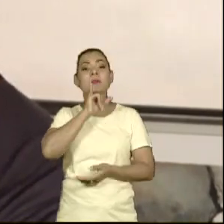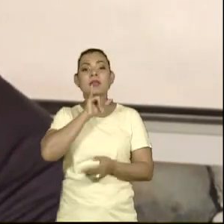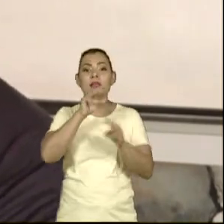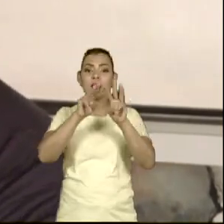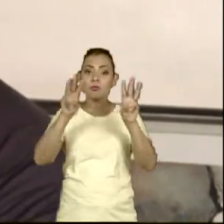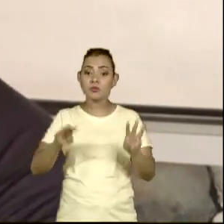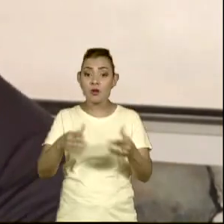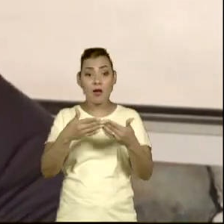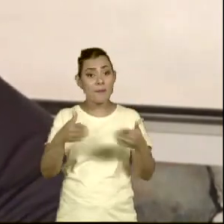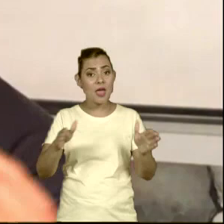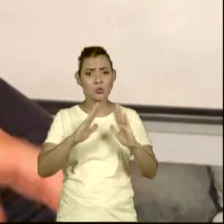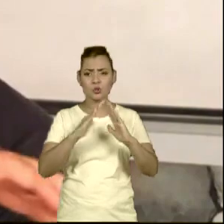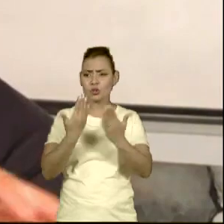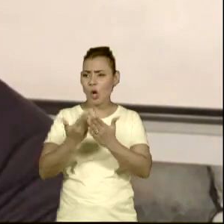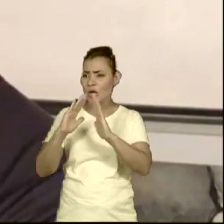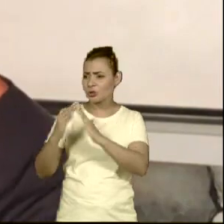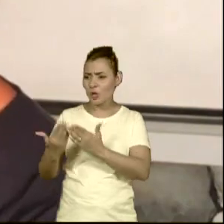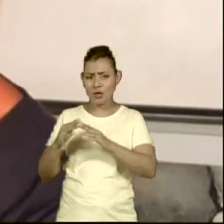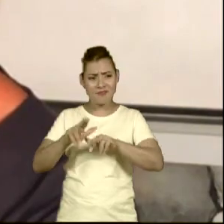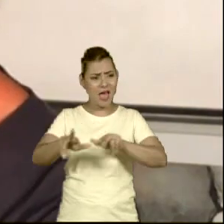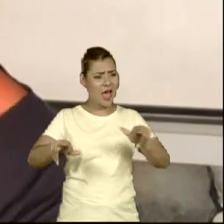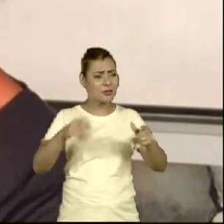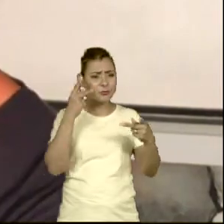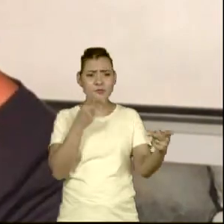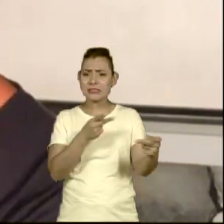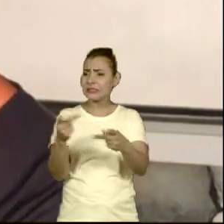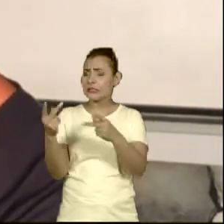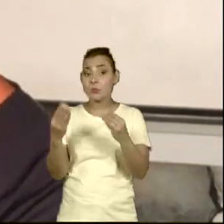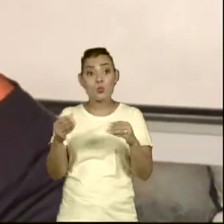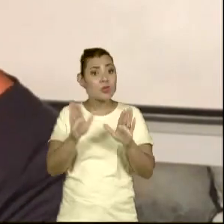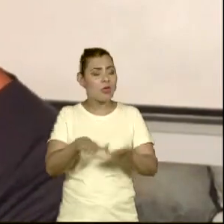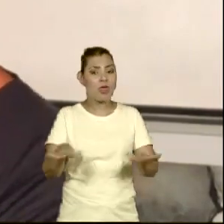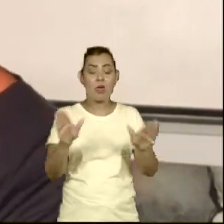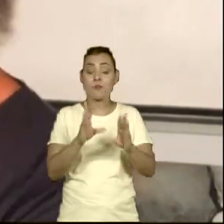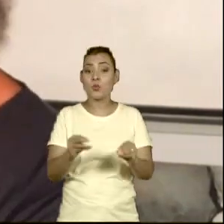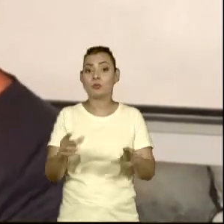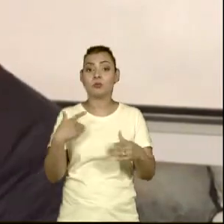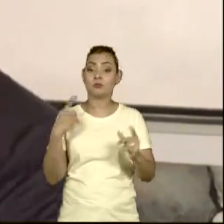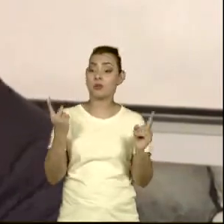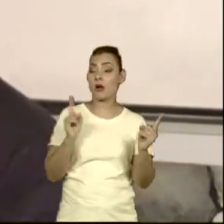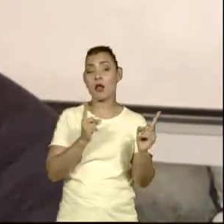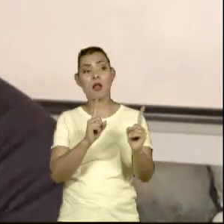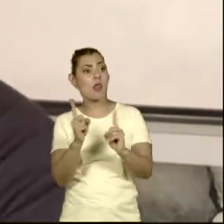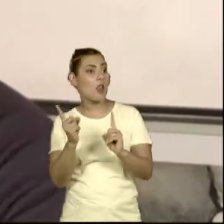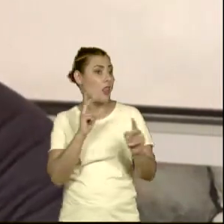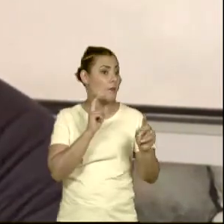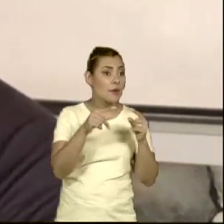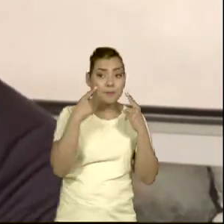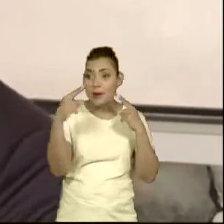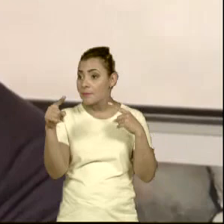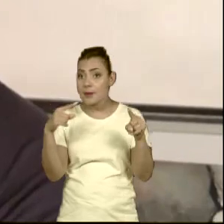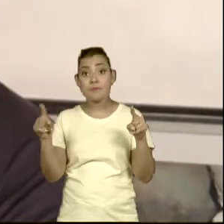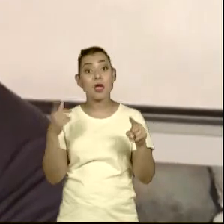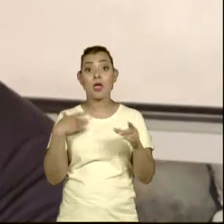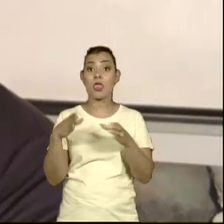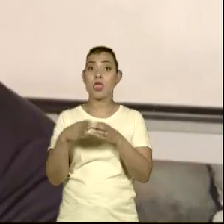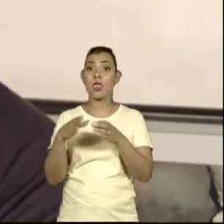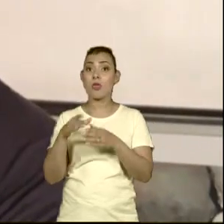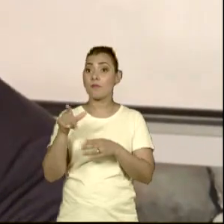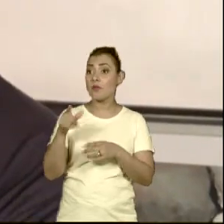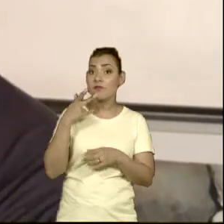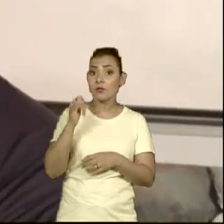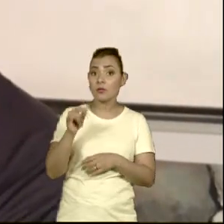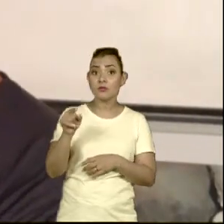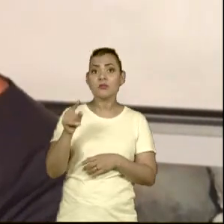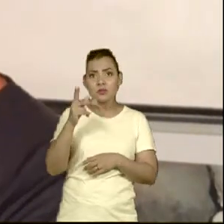aberto, funcionando com escolas, com muita visita de escola, muita criança e a gente andando para cima e para baixo no meio e alguém da equipe virou para mim e falou